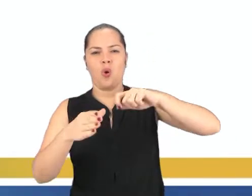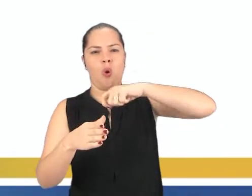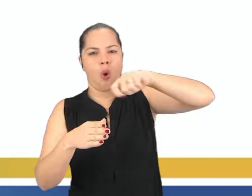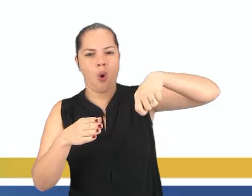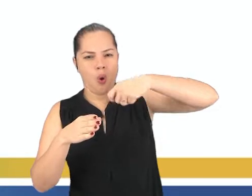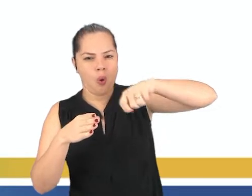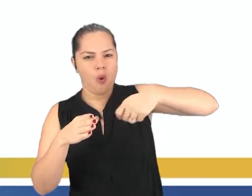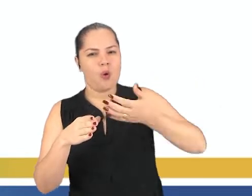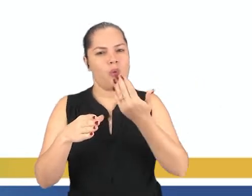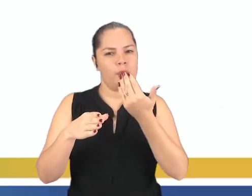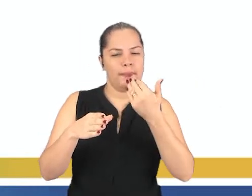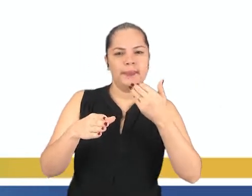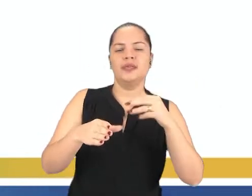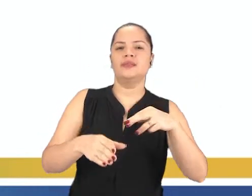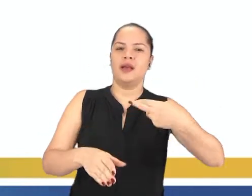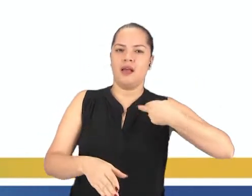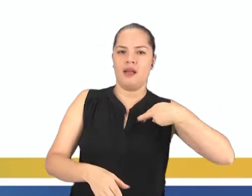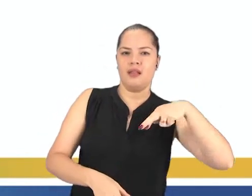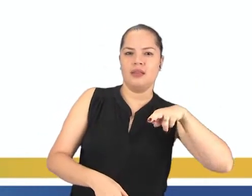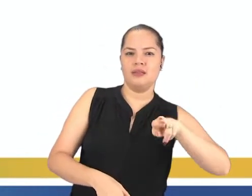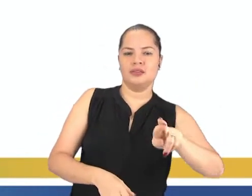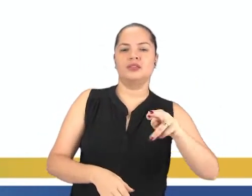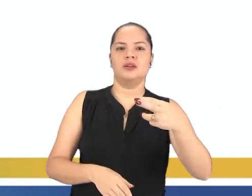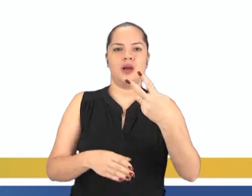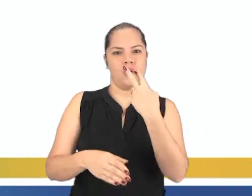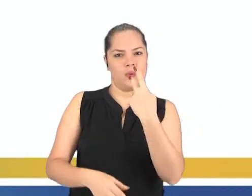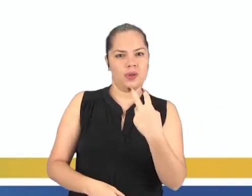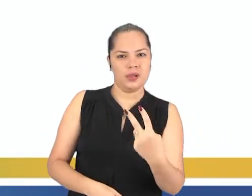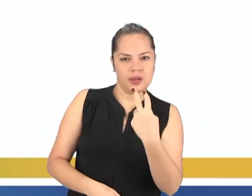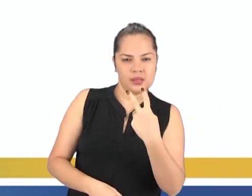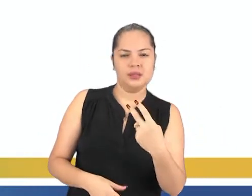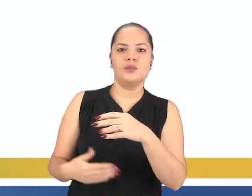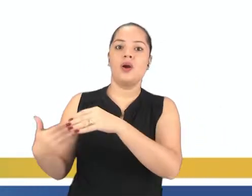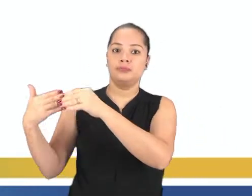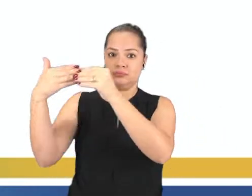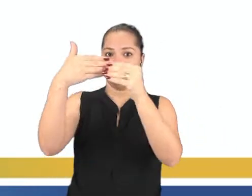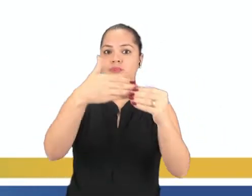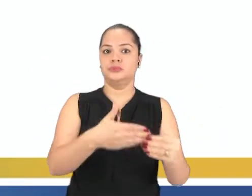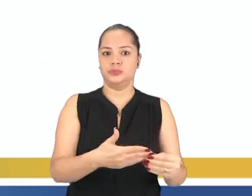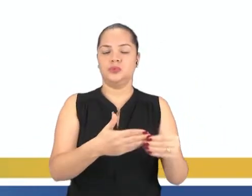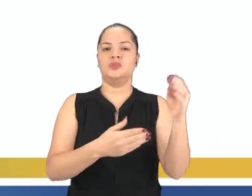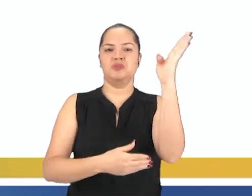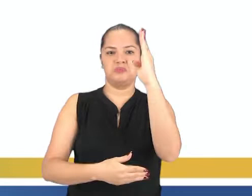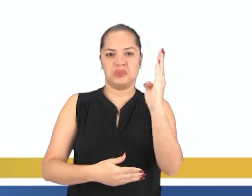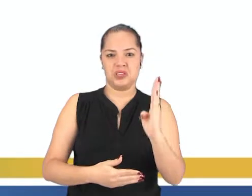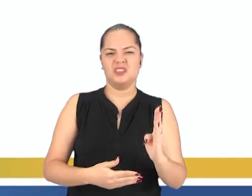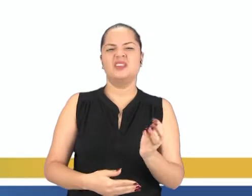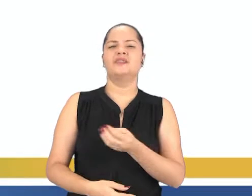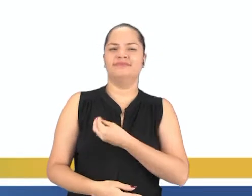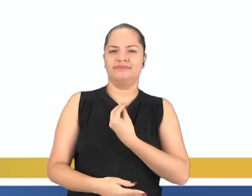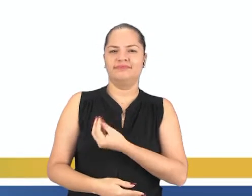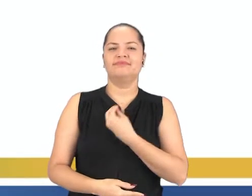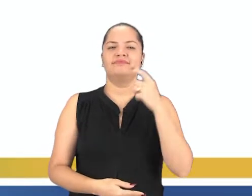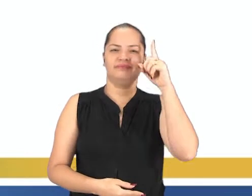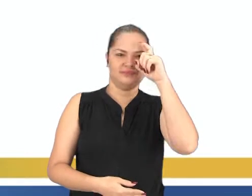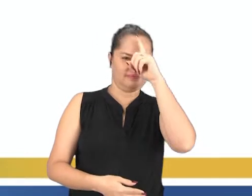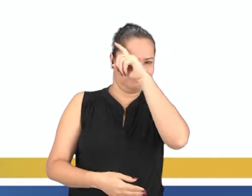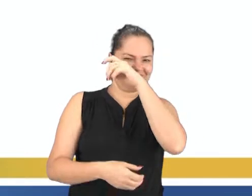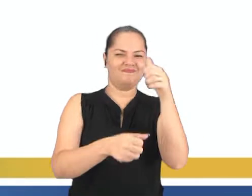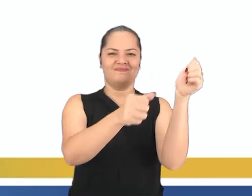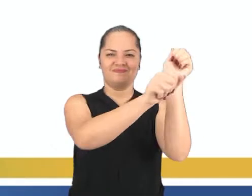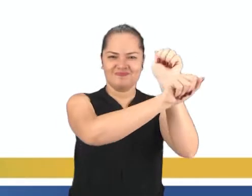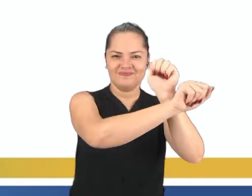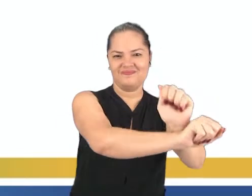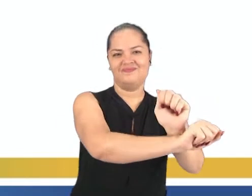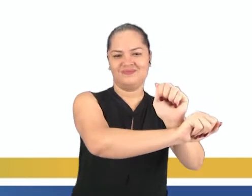culinária, idioma. Mesmo que tenham sido trazidos para o Brasil em uma situação de escravidão e tenham